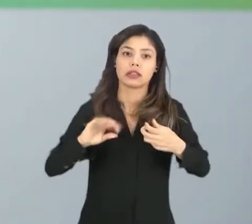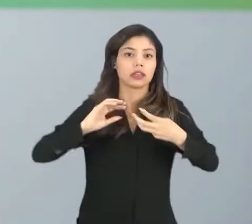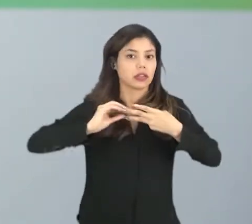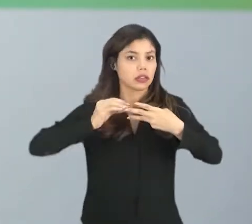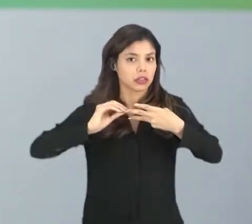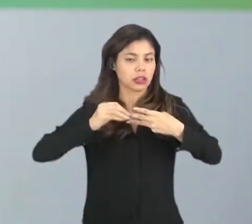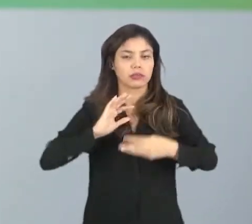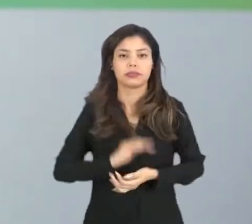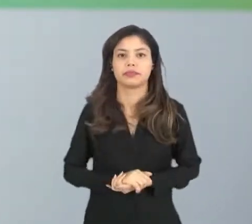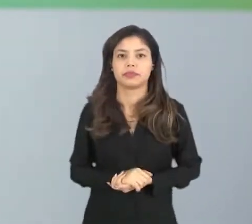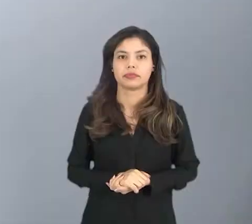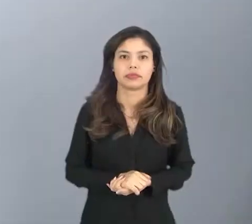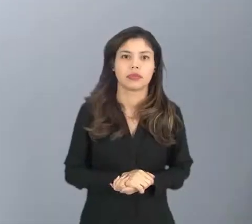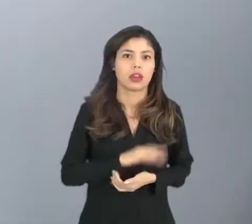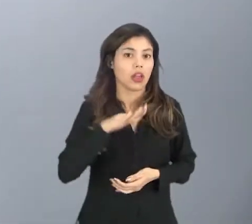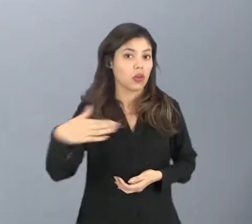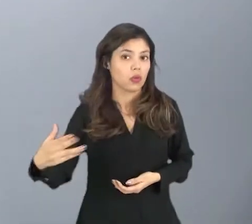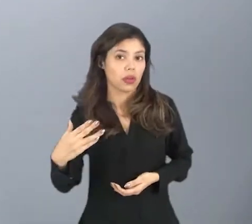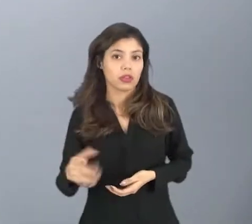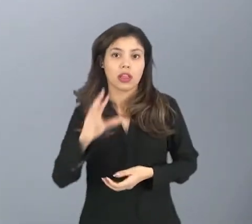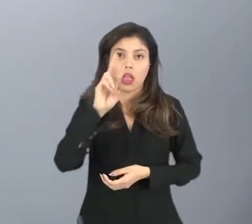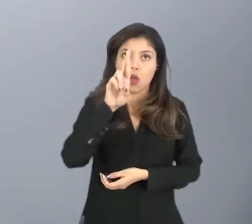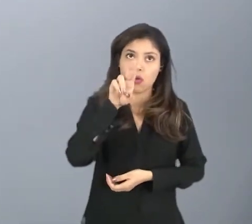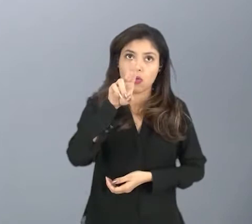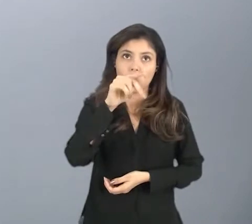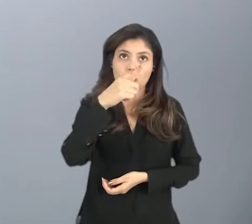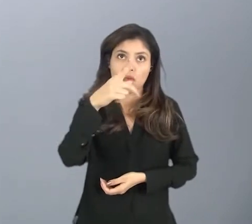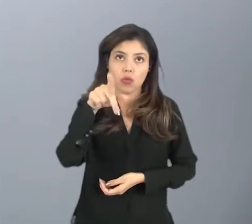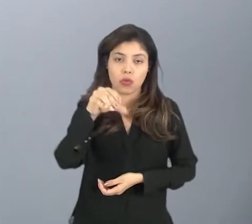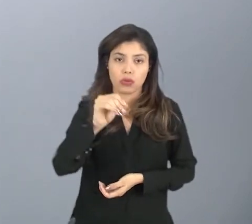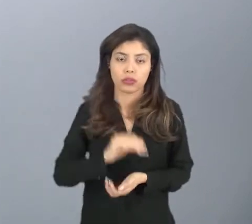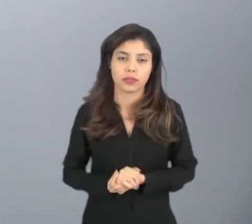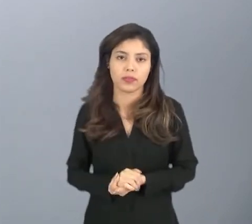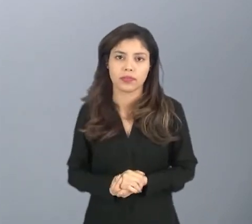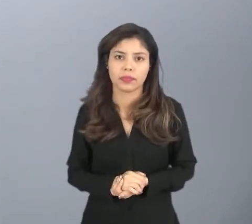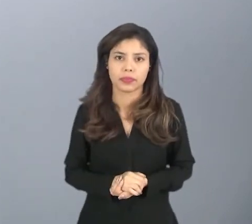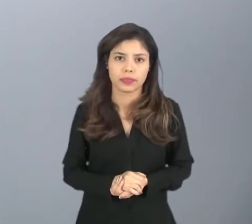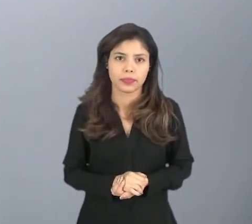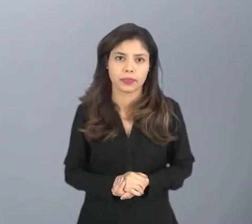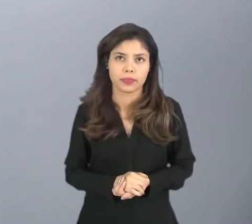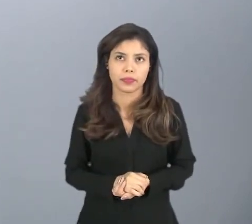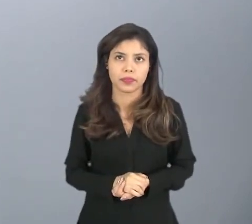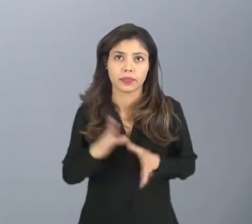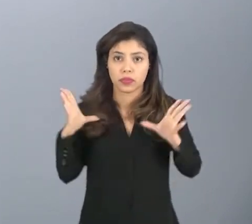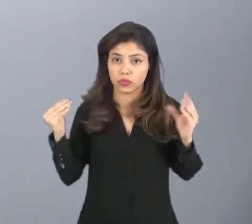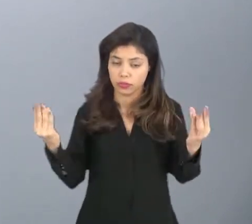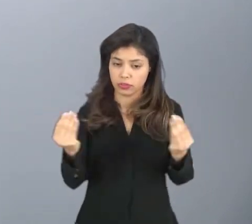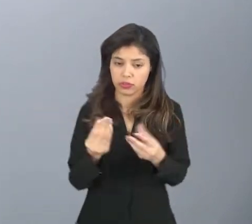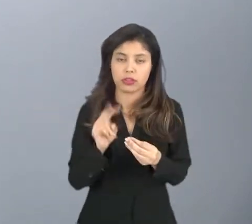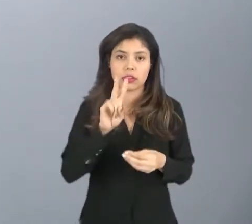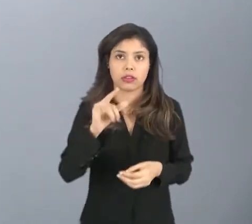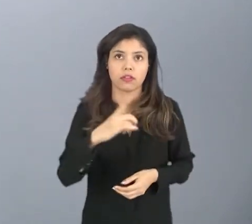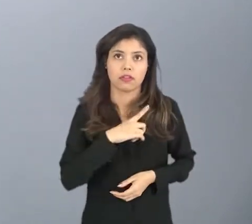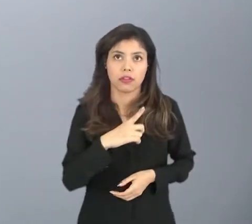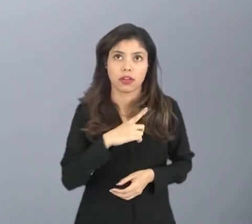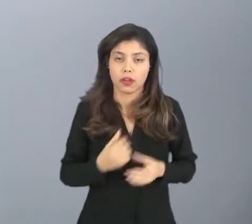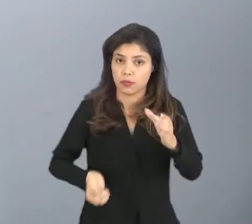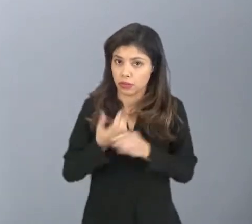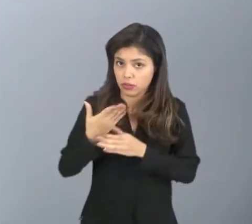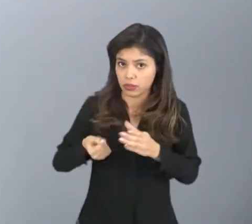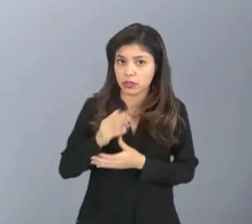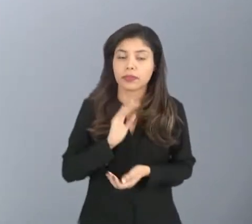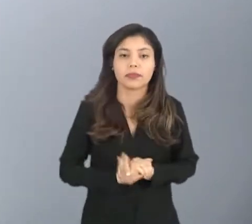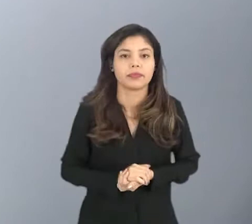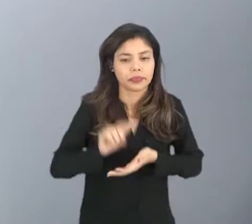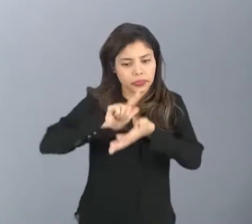precisam, tá? E aí, quando ele é rugoso, é um tipo de substância que ele vai começar a produzir, e